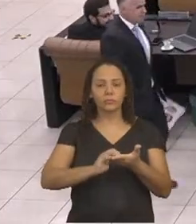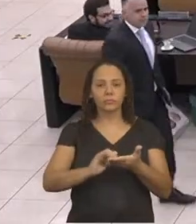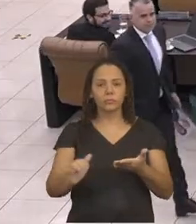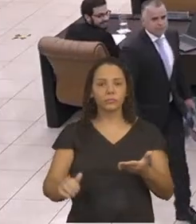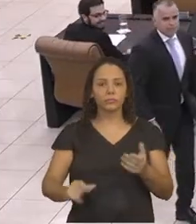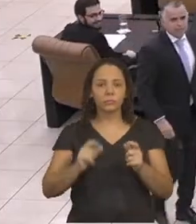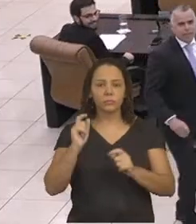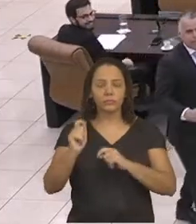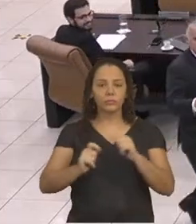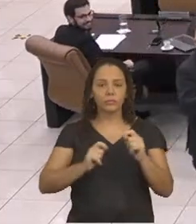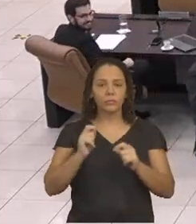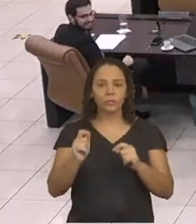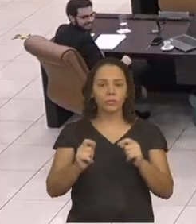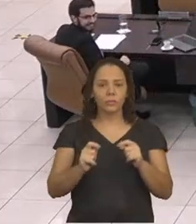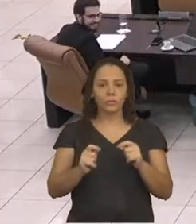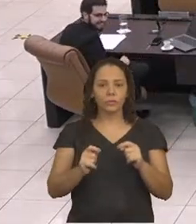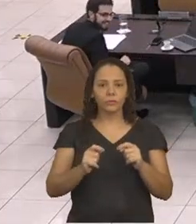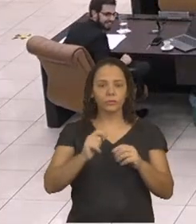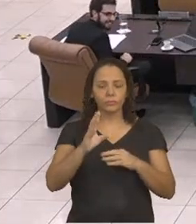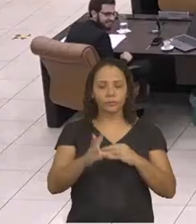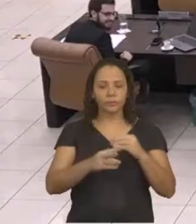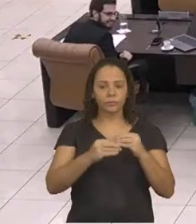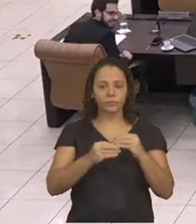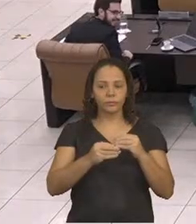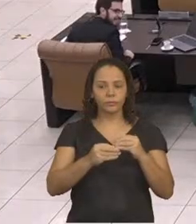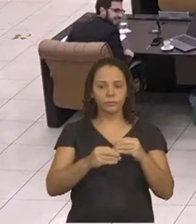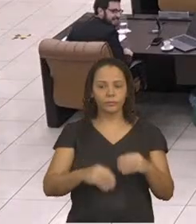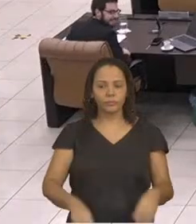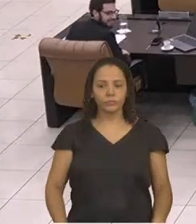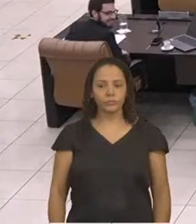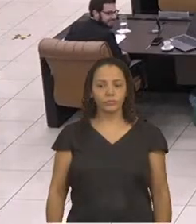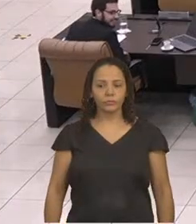proceda às emendas.